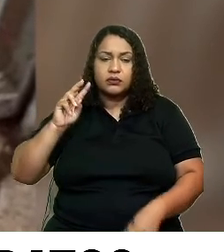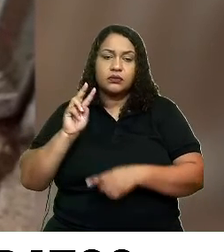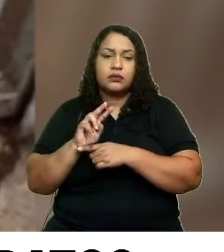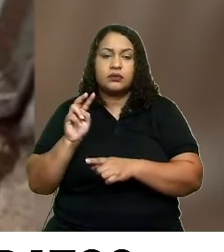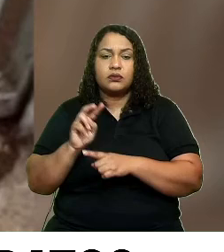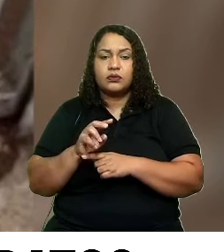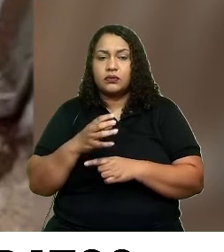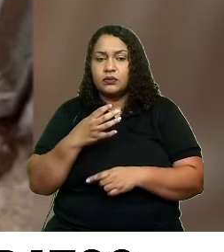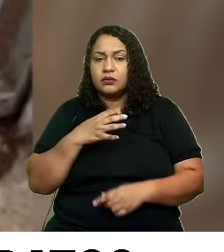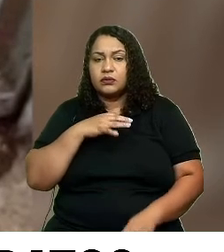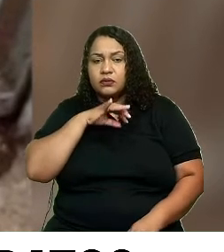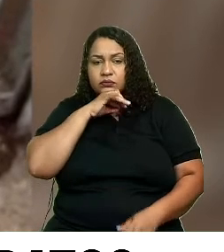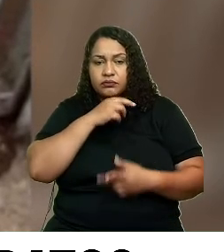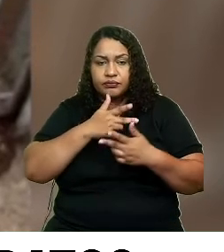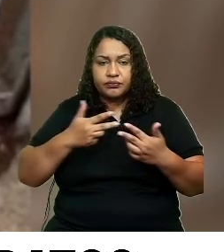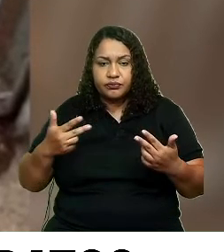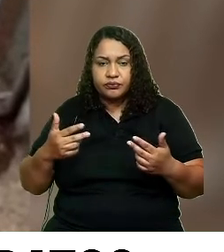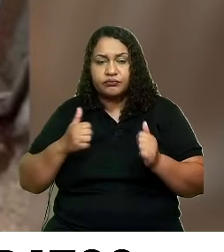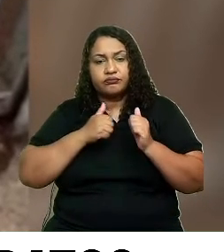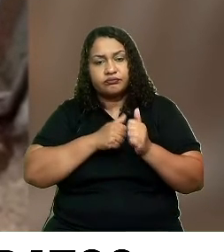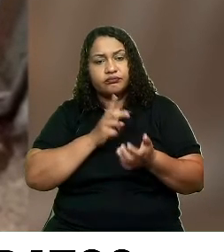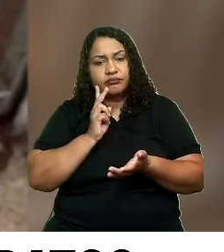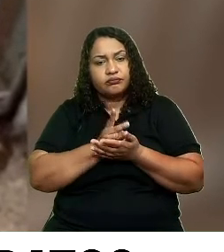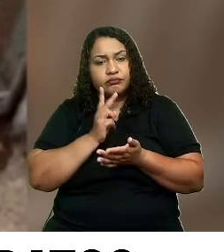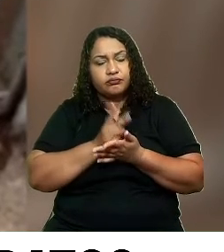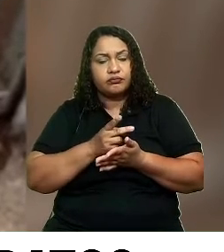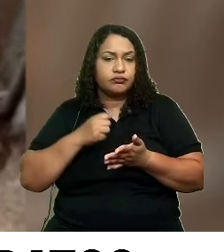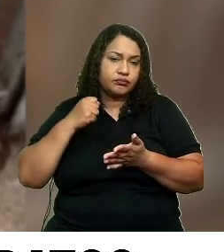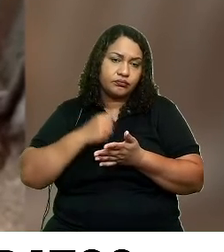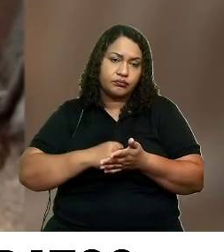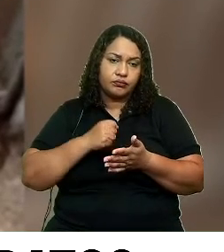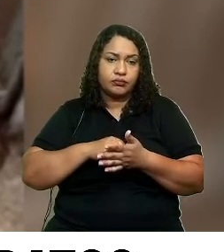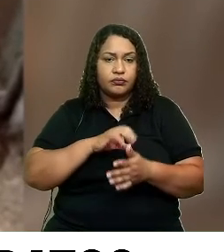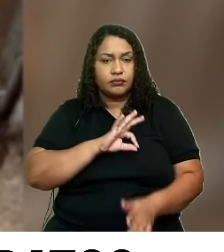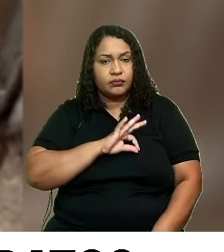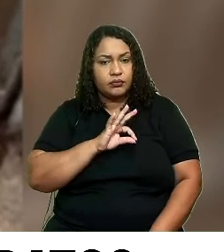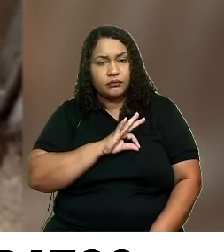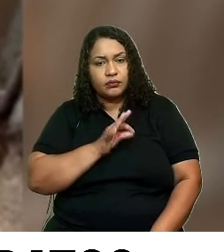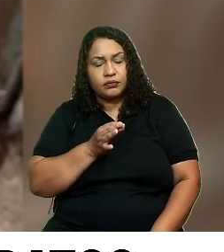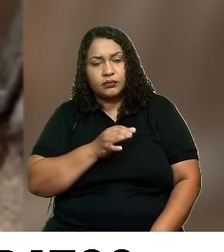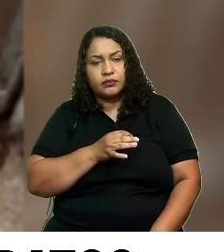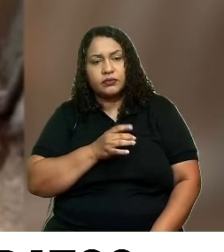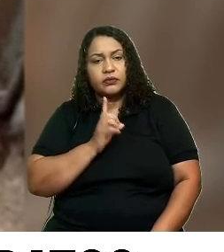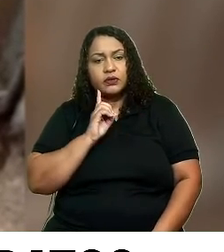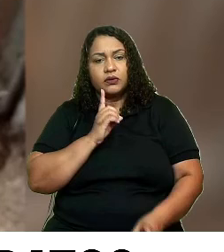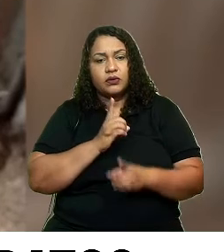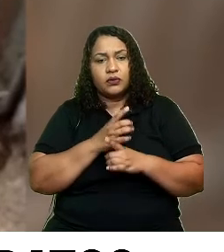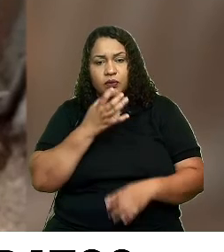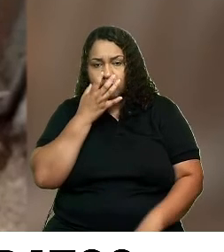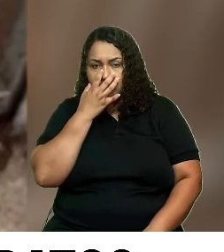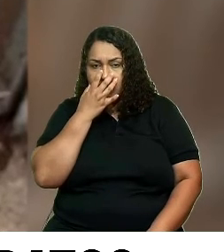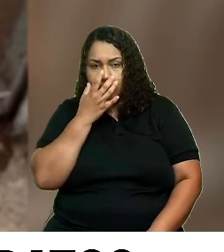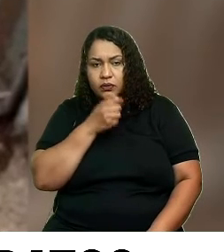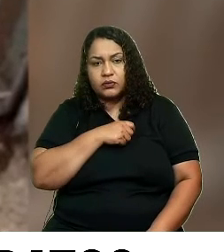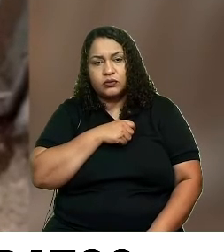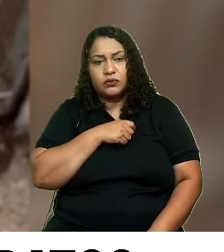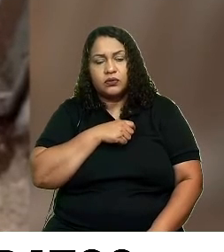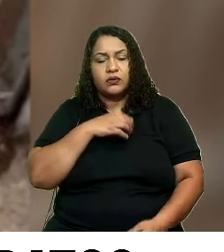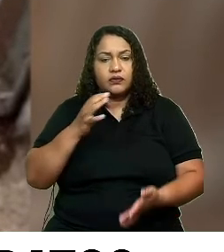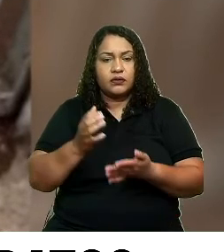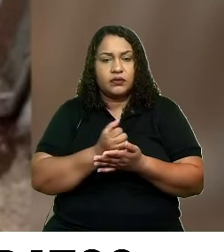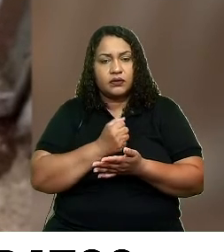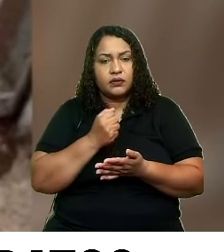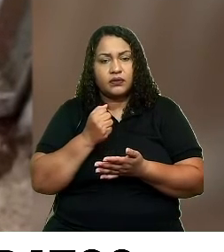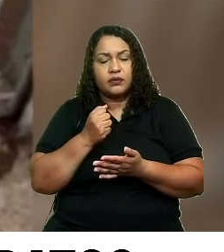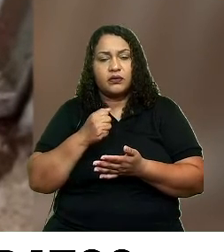pessoal de proteção aos animais acompanhando também né Sempre cobrando E aí a polícia fez o resgate e o cachorro foi levado